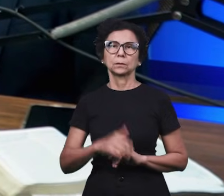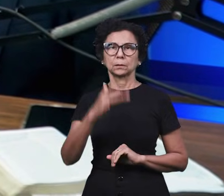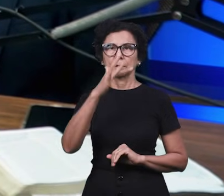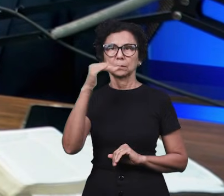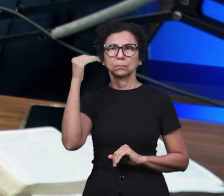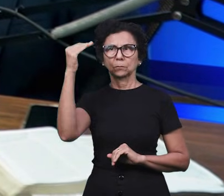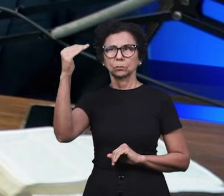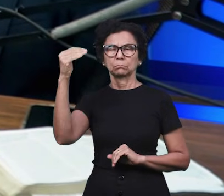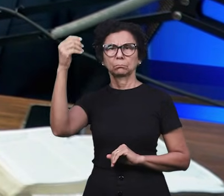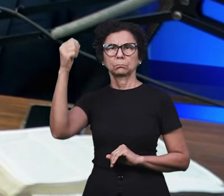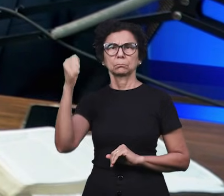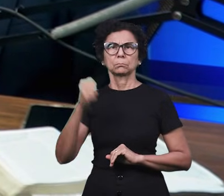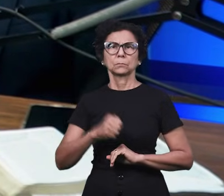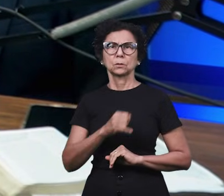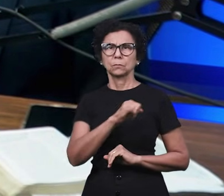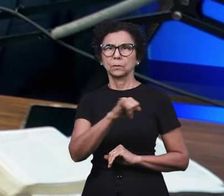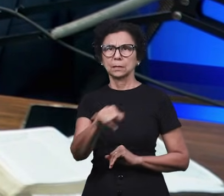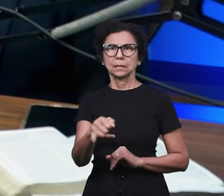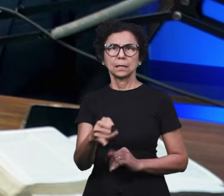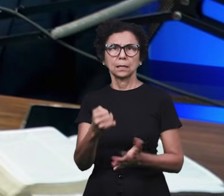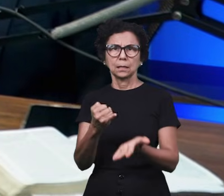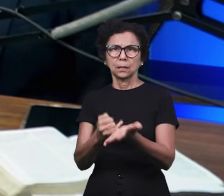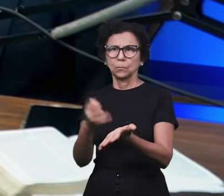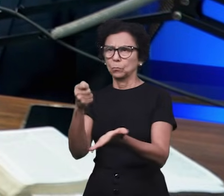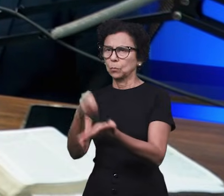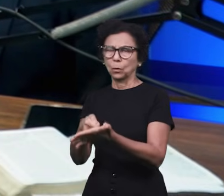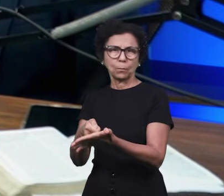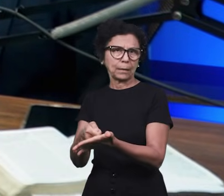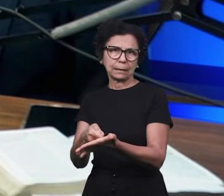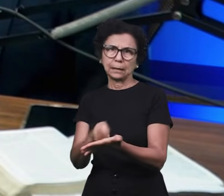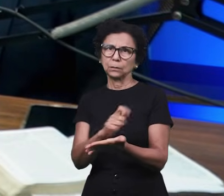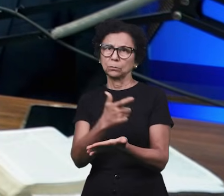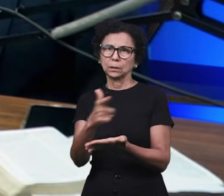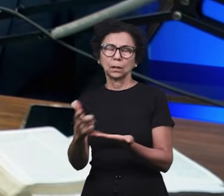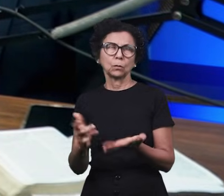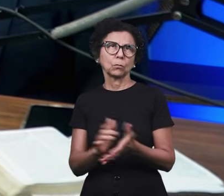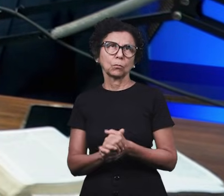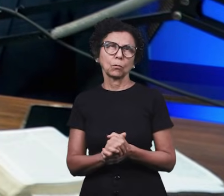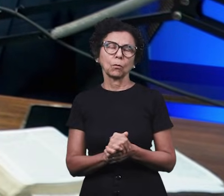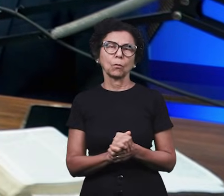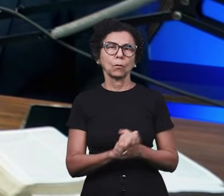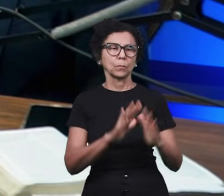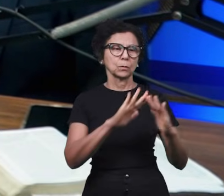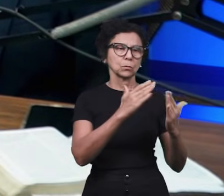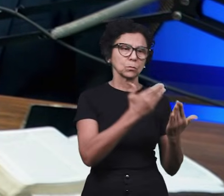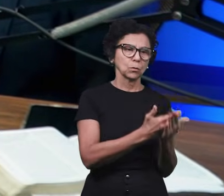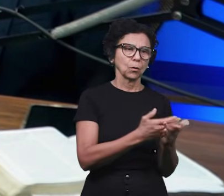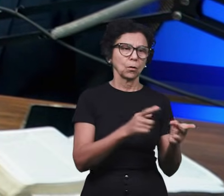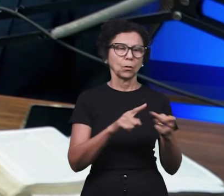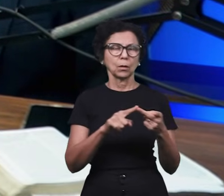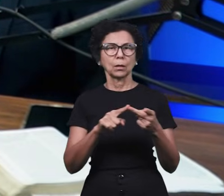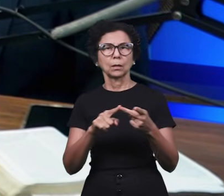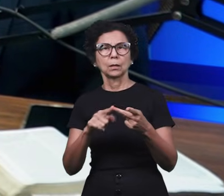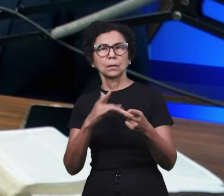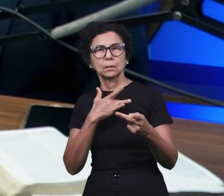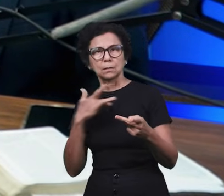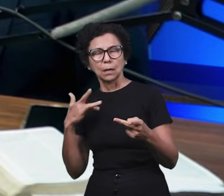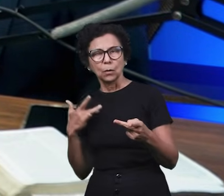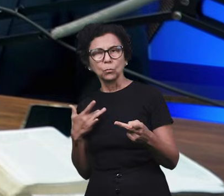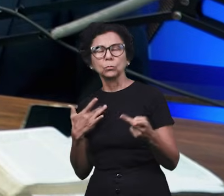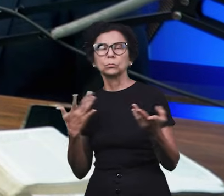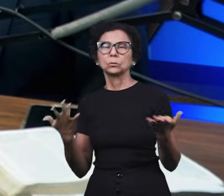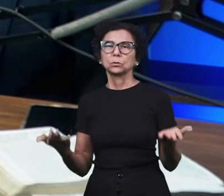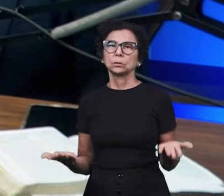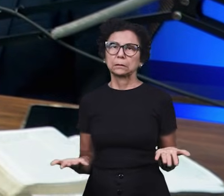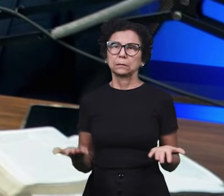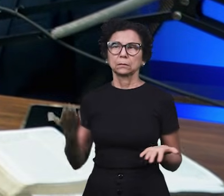tem a cobrança de impostos, você não tem como oferecer educação, você não tem como ter uma infraestrutura de saúde. Então, naquele tempo, também era feito